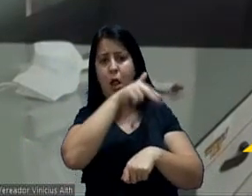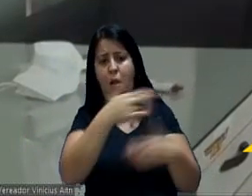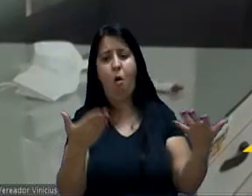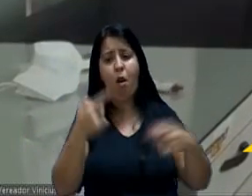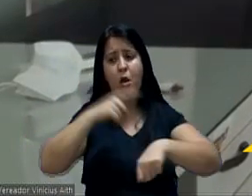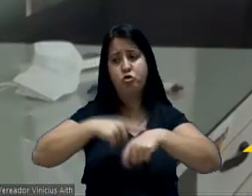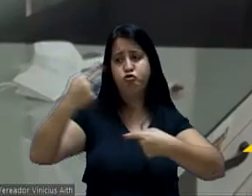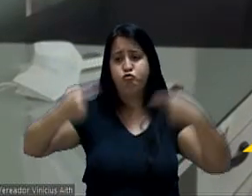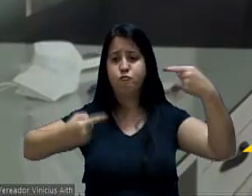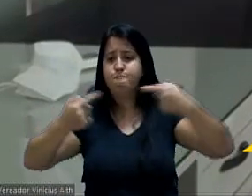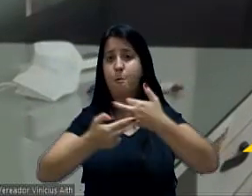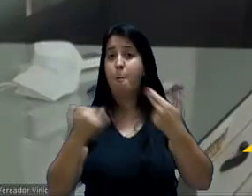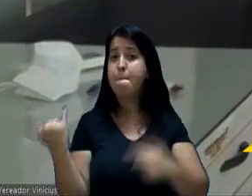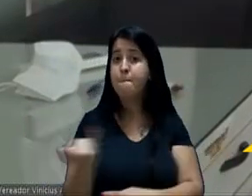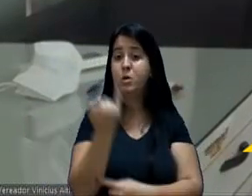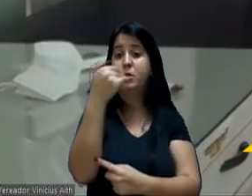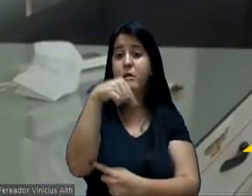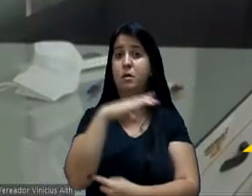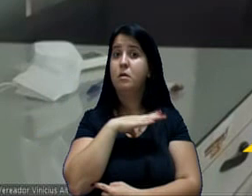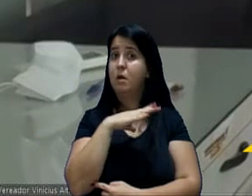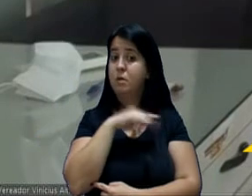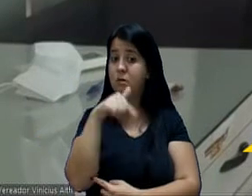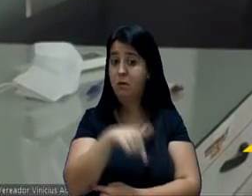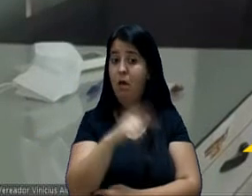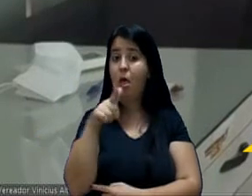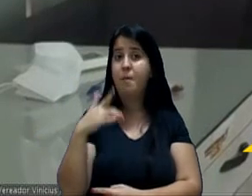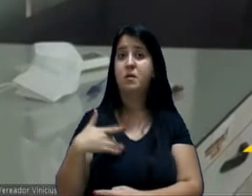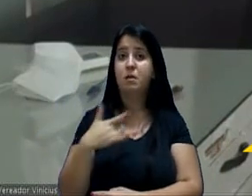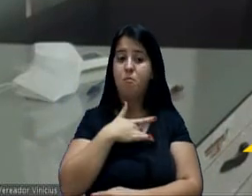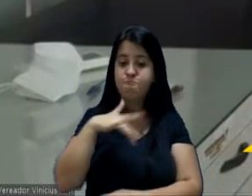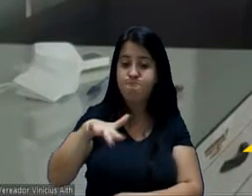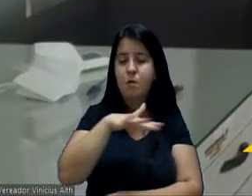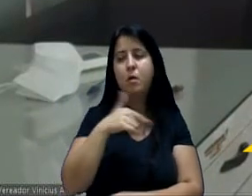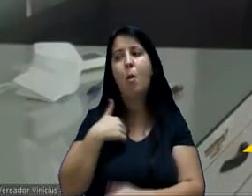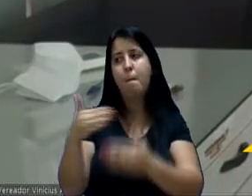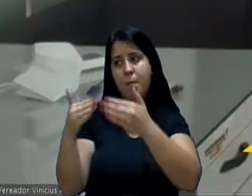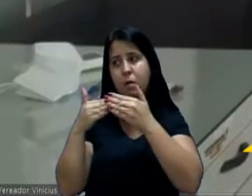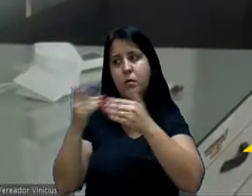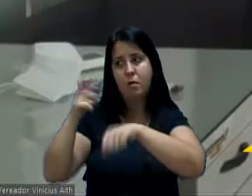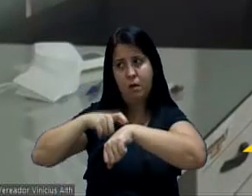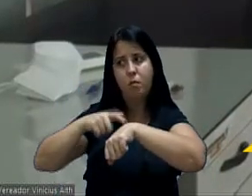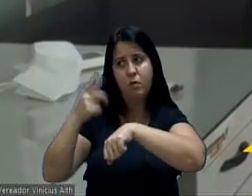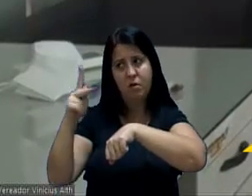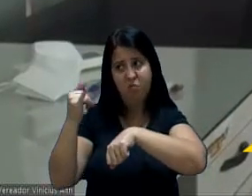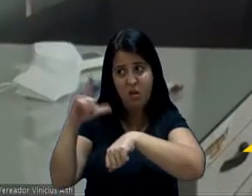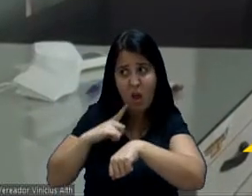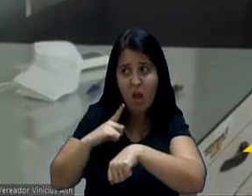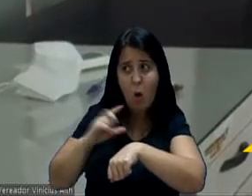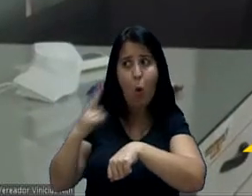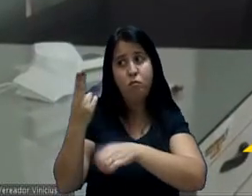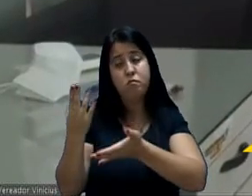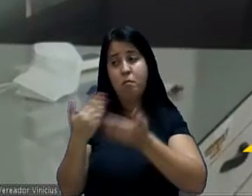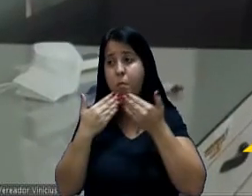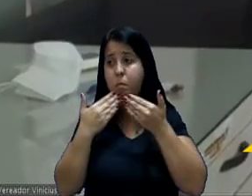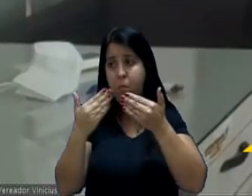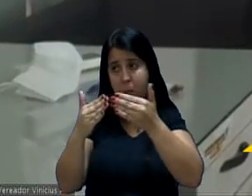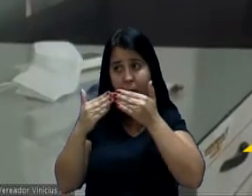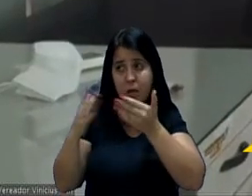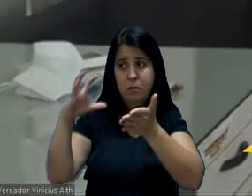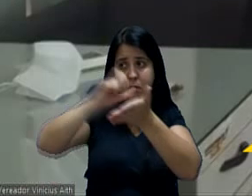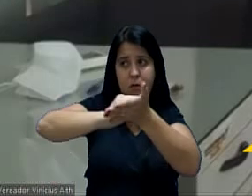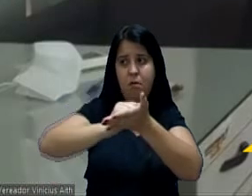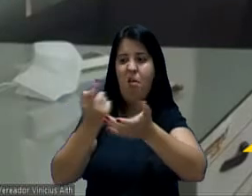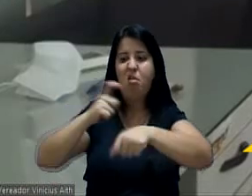para a nossa cidade, para a saúde. Então, ele peça o tempo dele, se ele tiver, ou se inscreva, e não tome